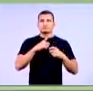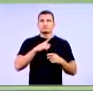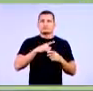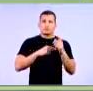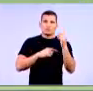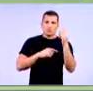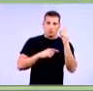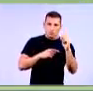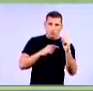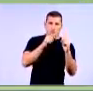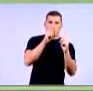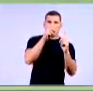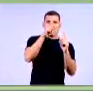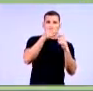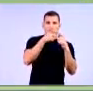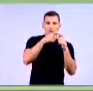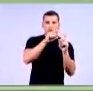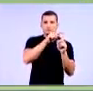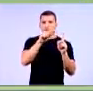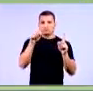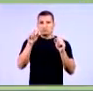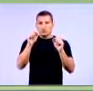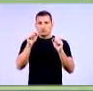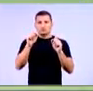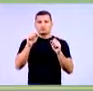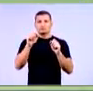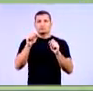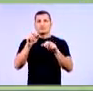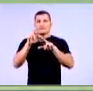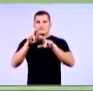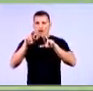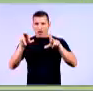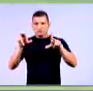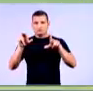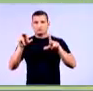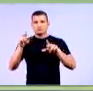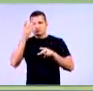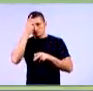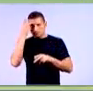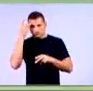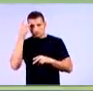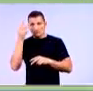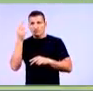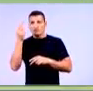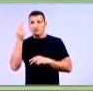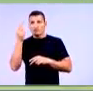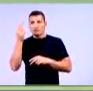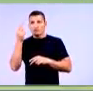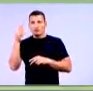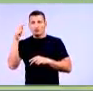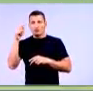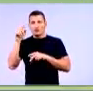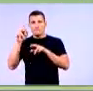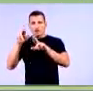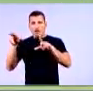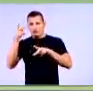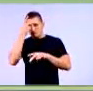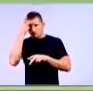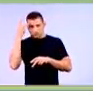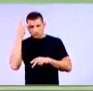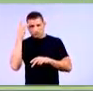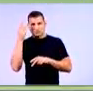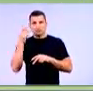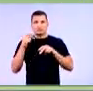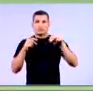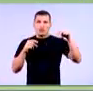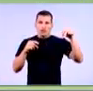ele pode consultar N pacientes e um paciente pode ser consultado por N médicos. Então, essa é uma